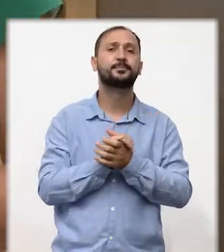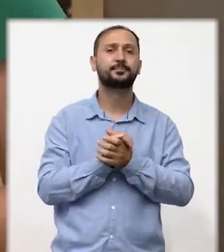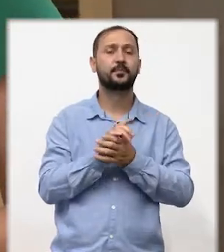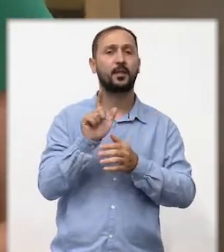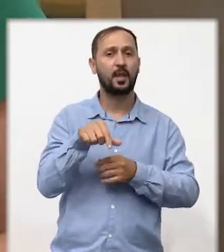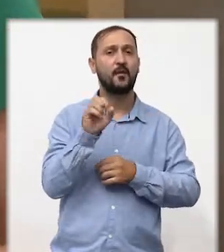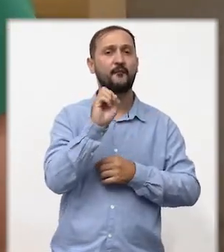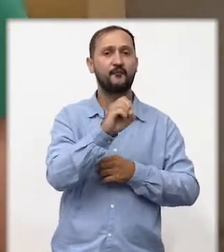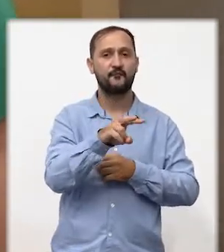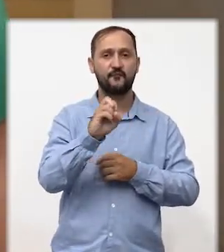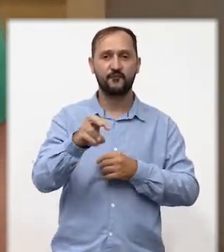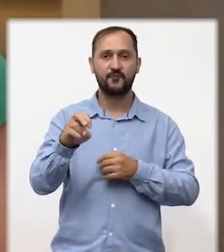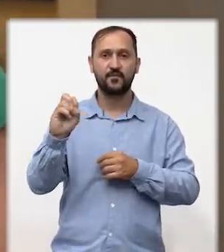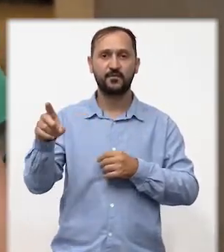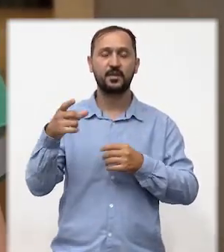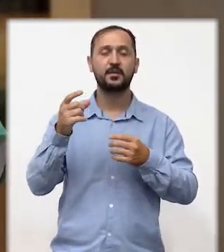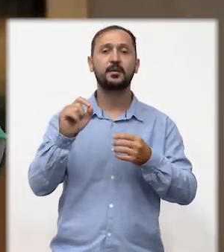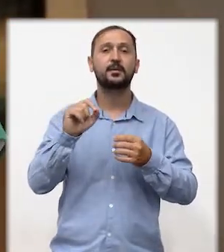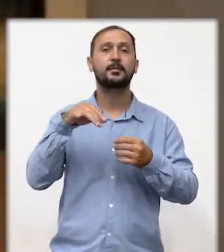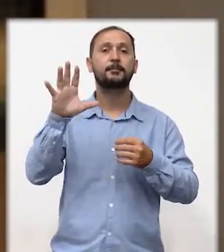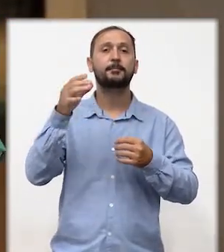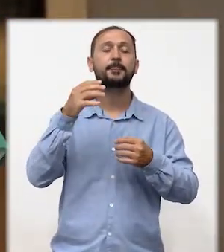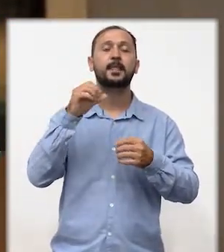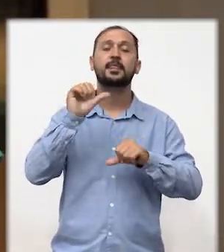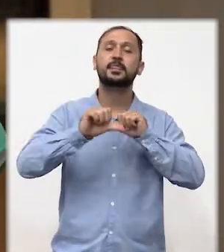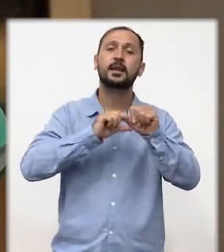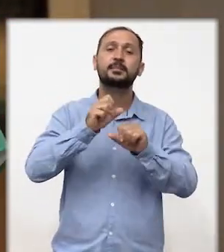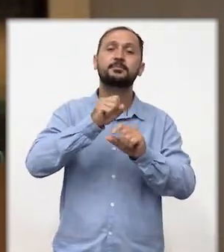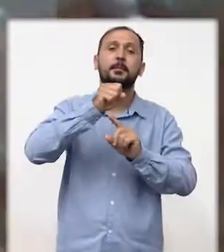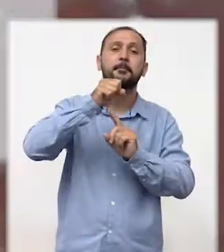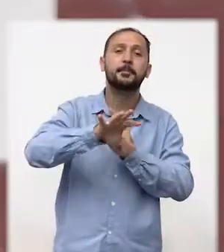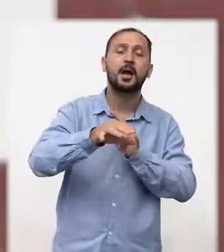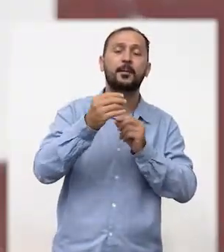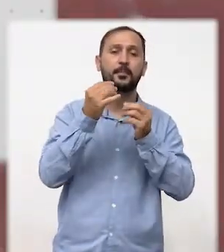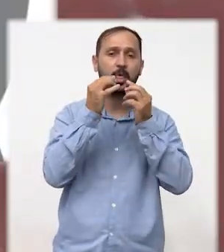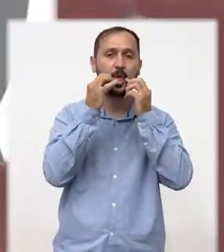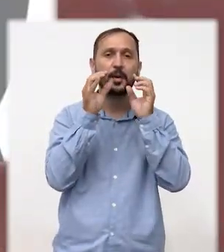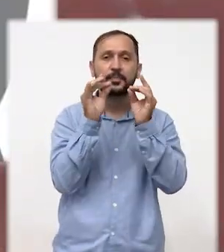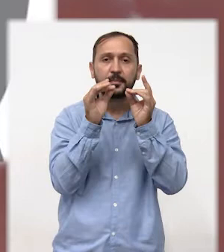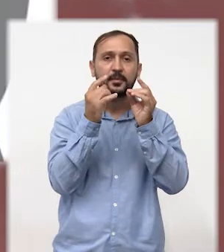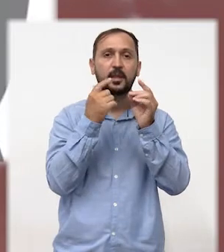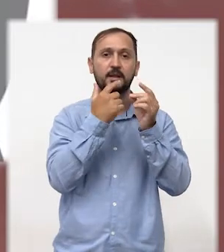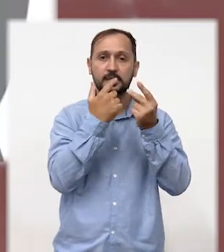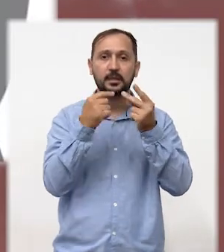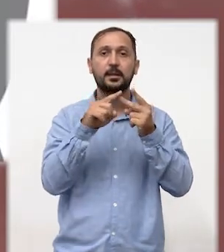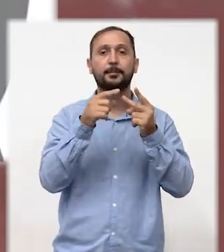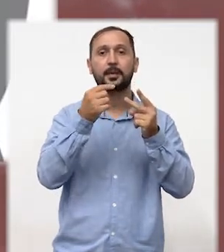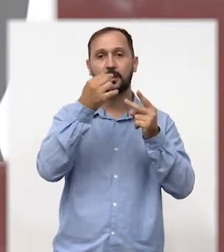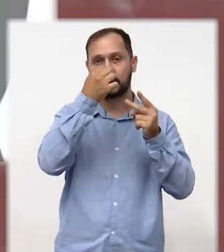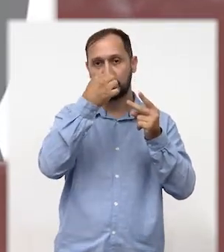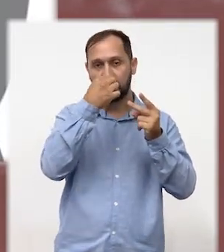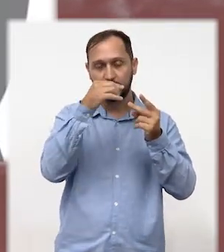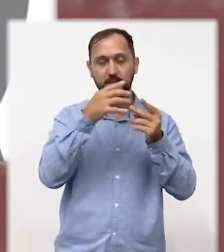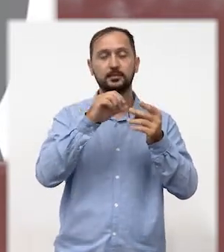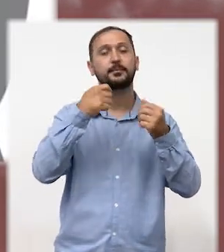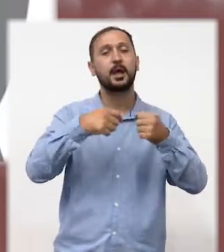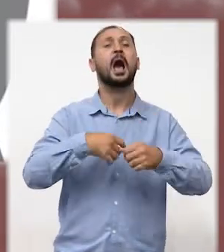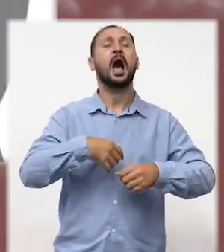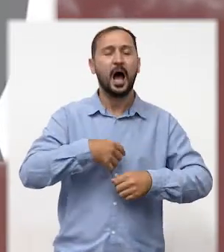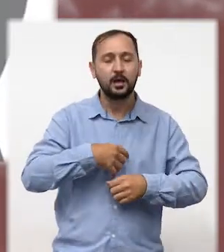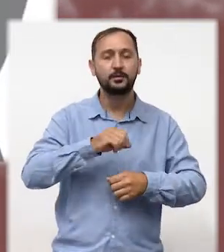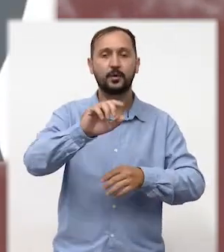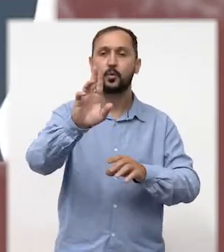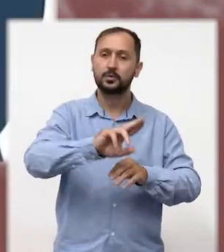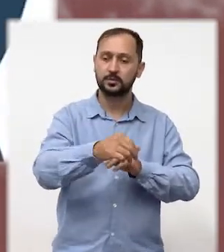Bom, como é um vírus que é transmitido através de secreção de nariz e boca, a gente vai procurar tossir usando um pano